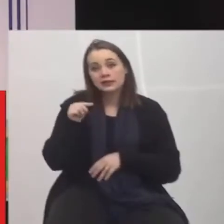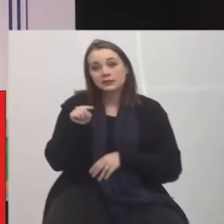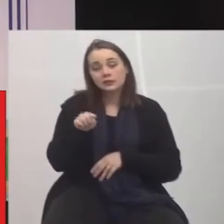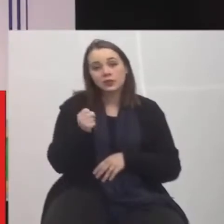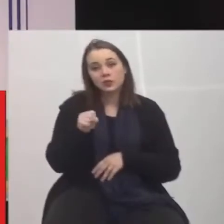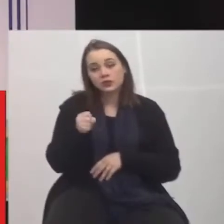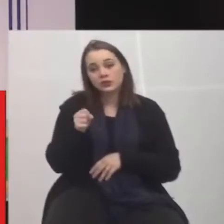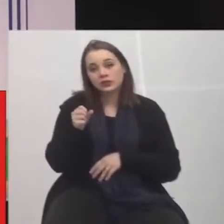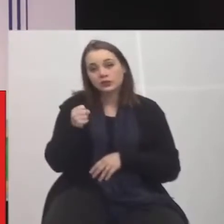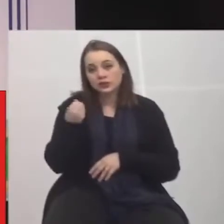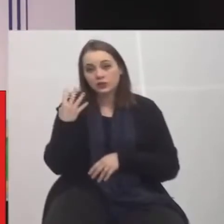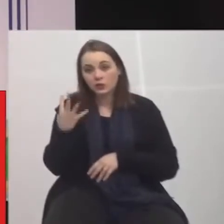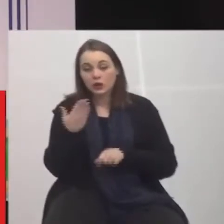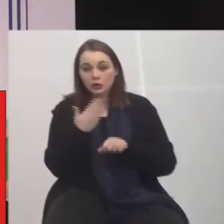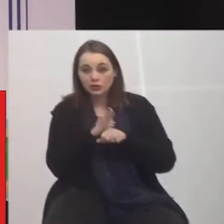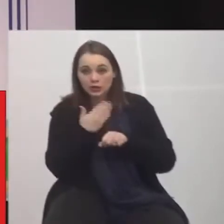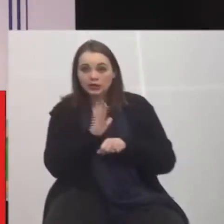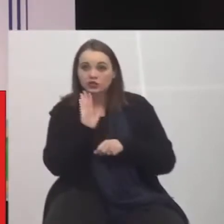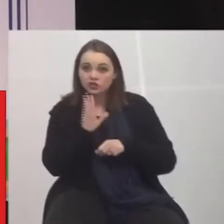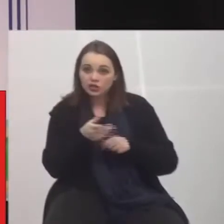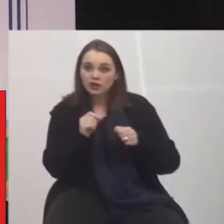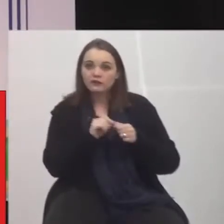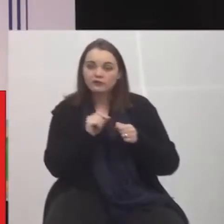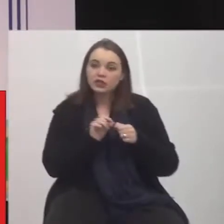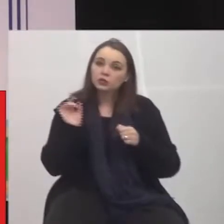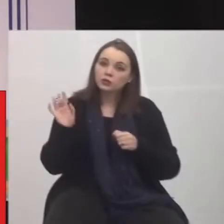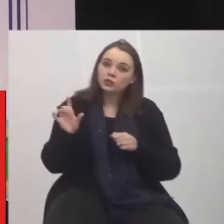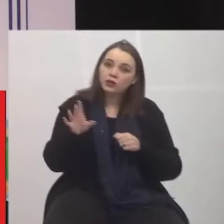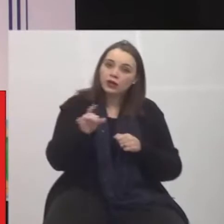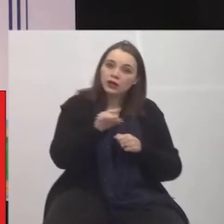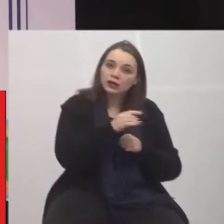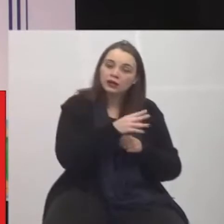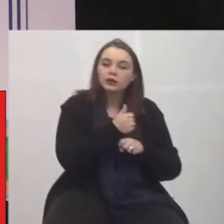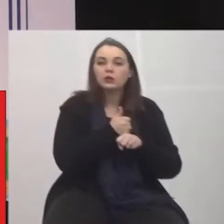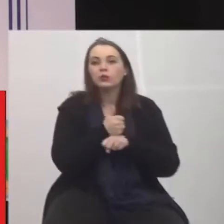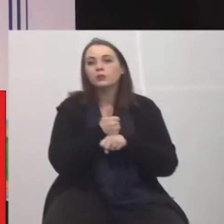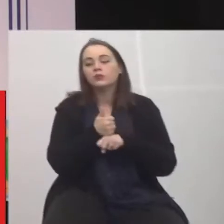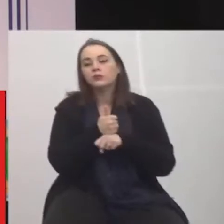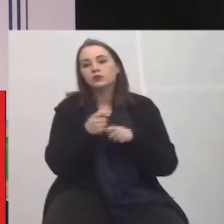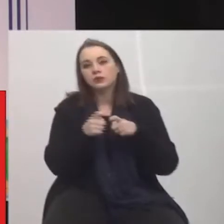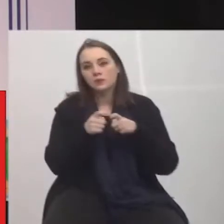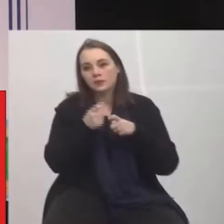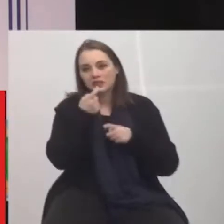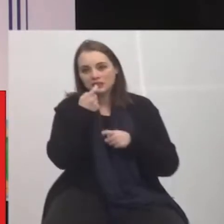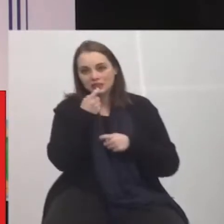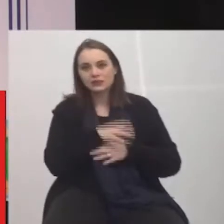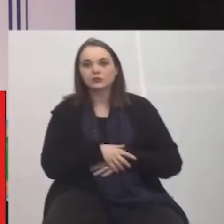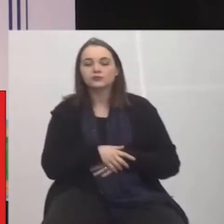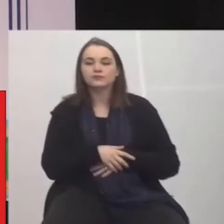3.884 testes rápidos foram feitos por profissionais dentistas, né? Então,